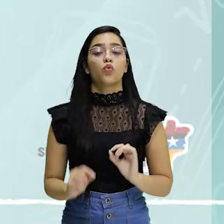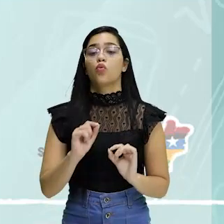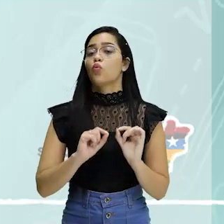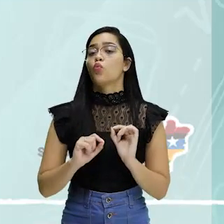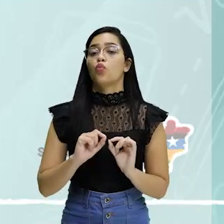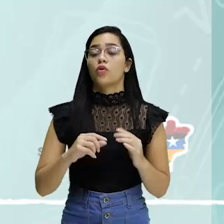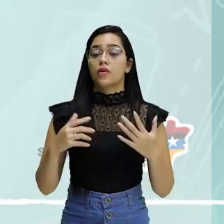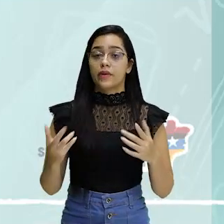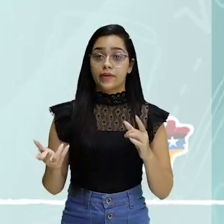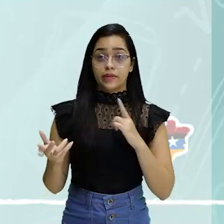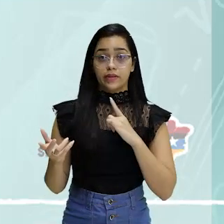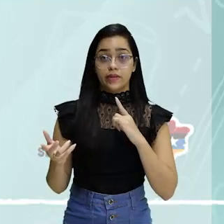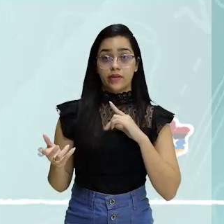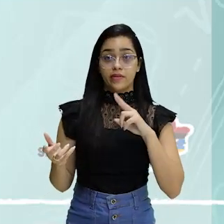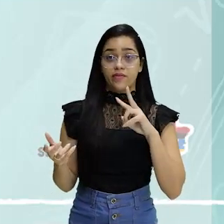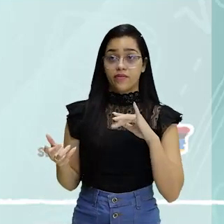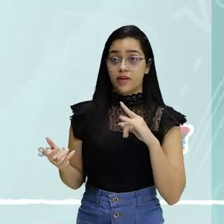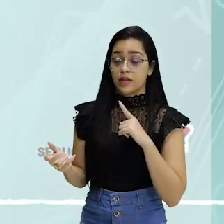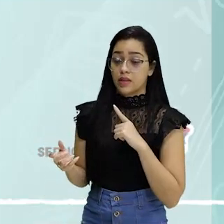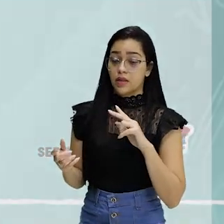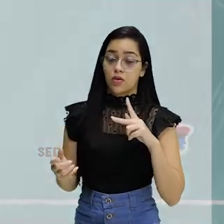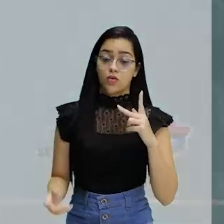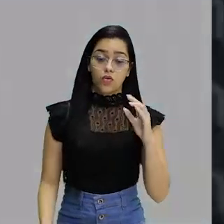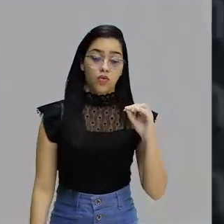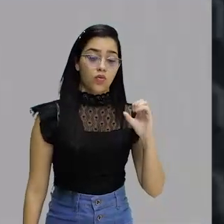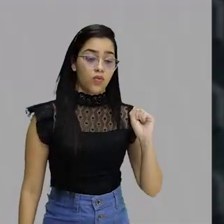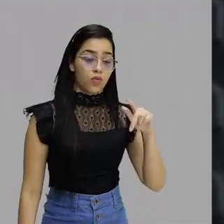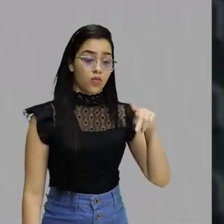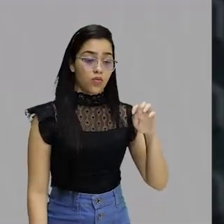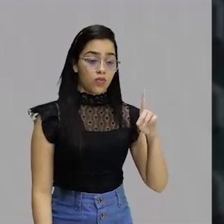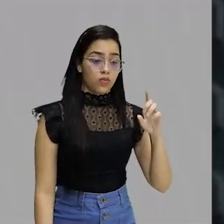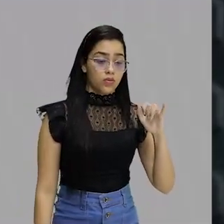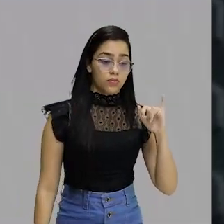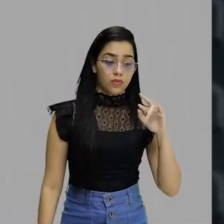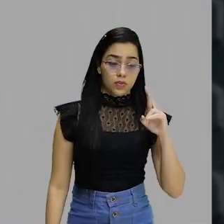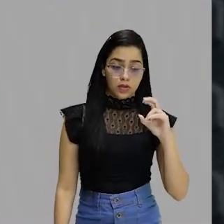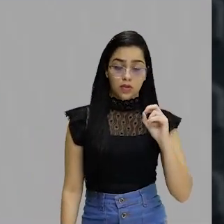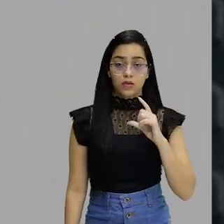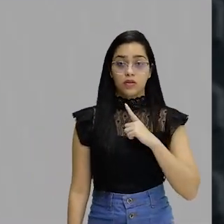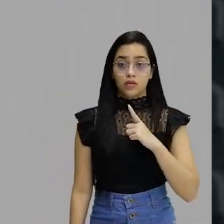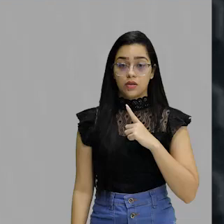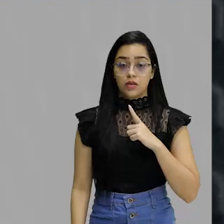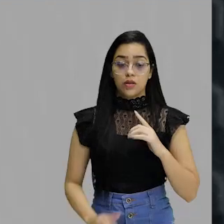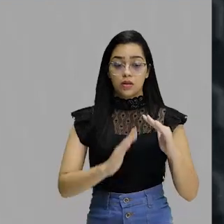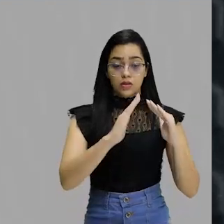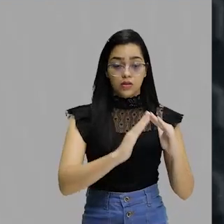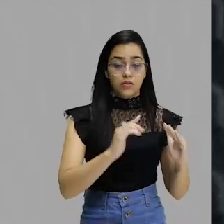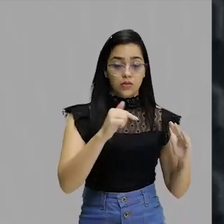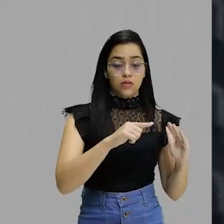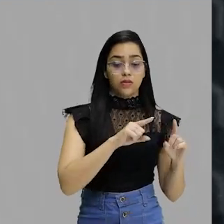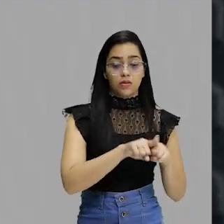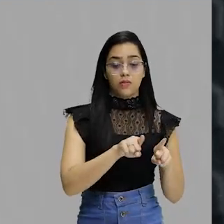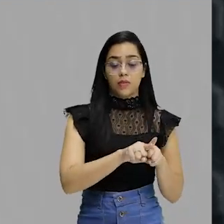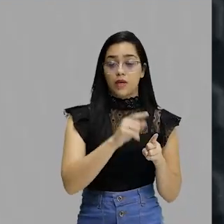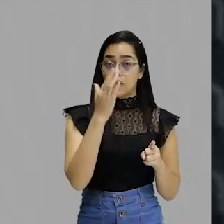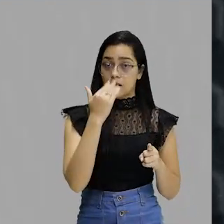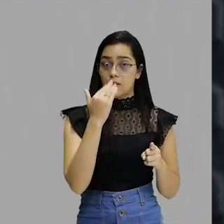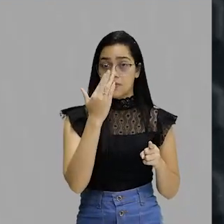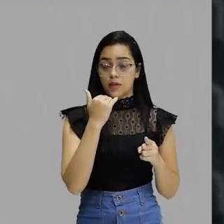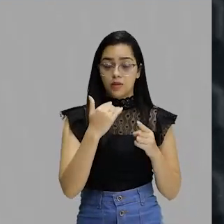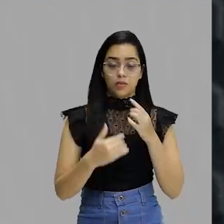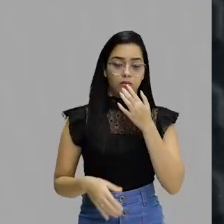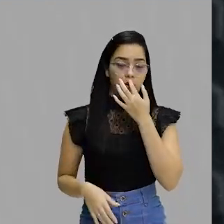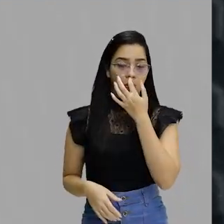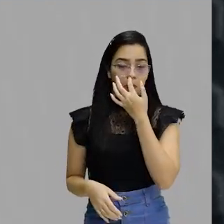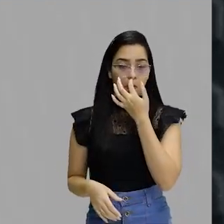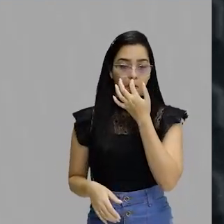indivíduo que vai ser o hospedeiro, ele serve de moradia e serve de alimento. Ok,